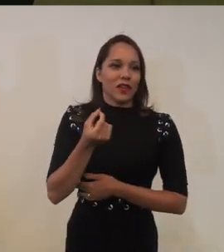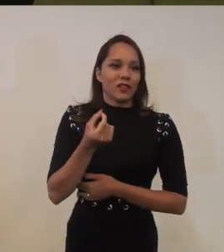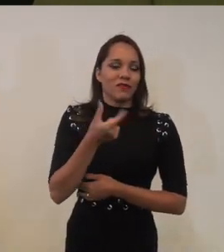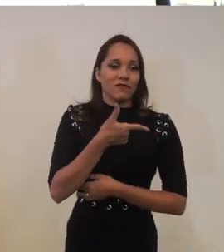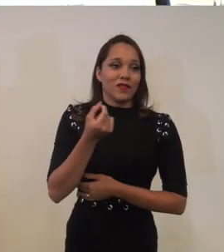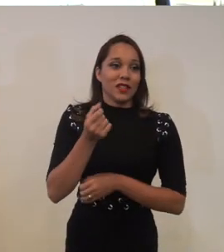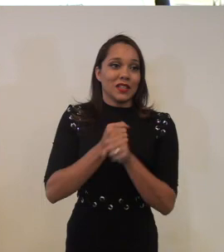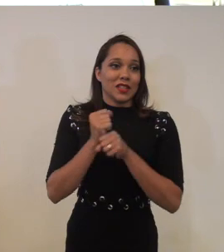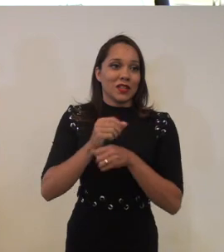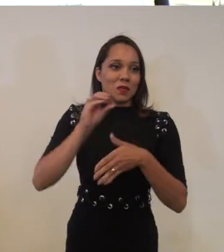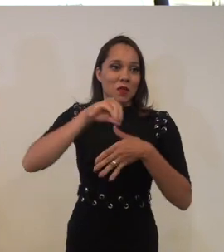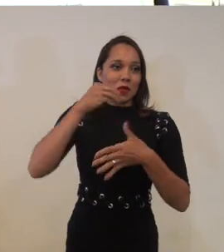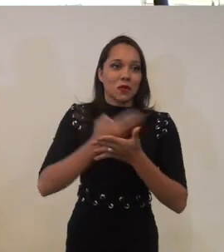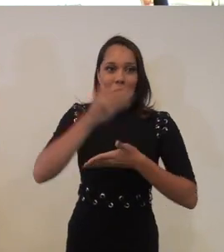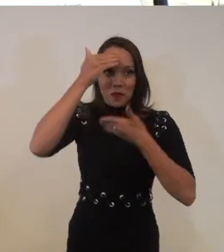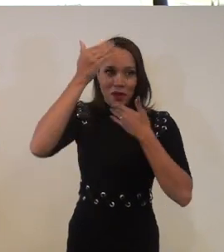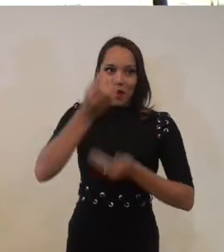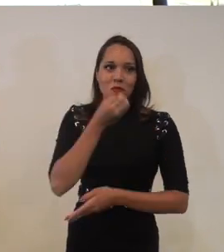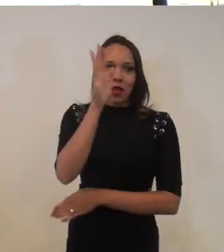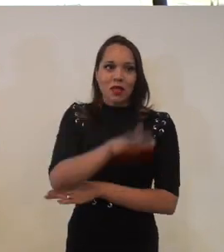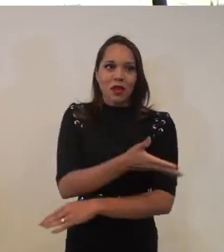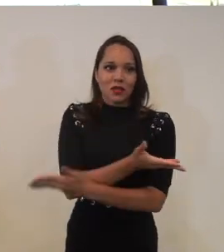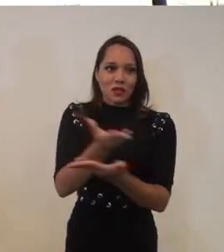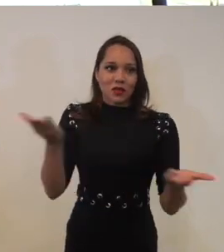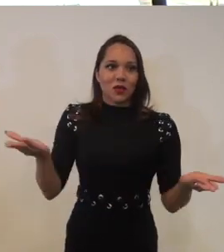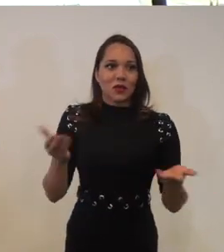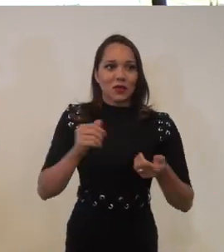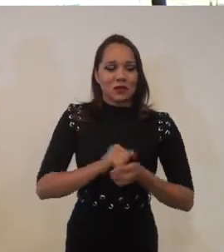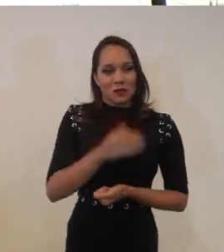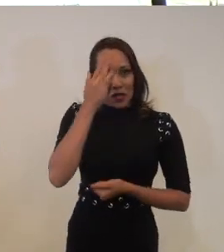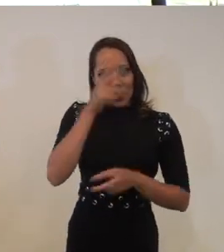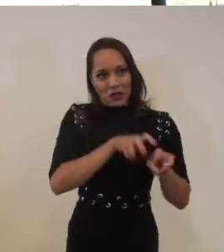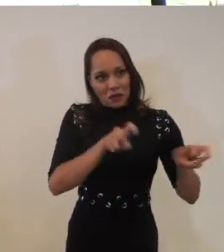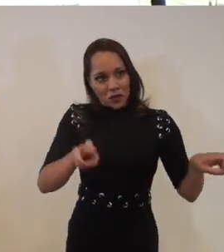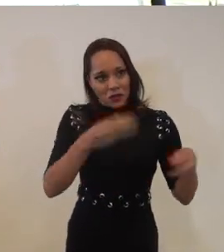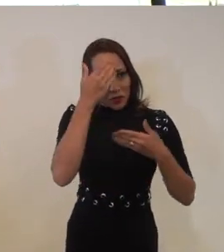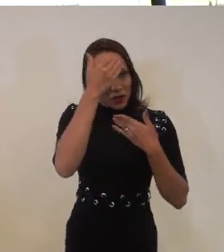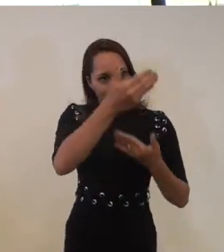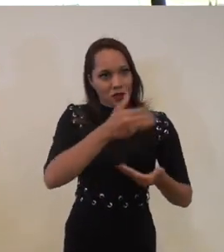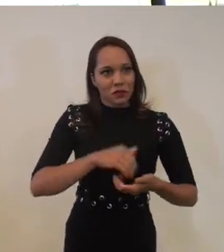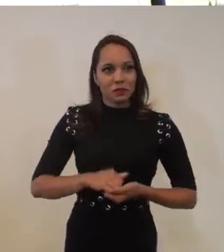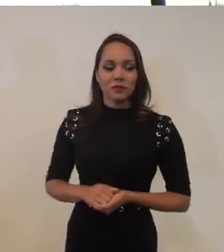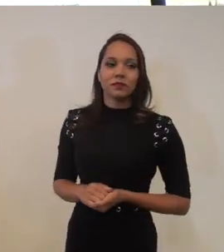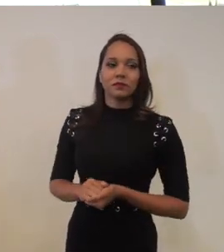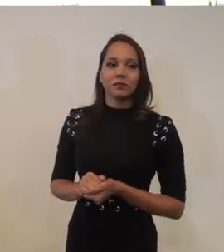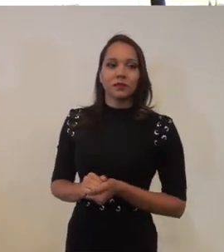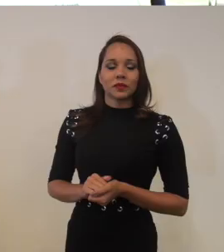Então, muito obrigado, boa tarde a todos, e obrigado a todos aqui na mesa. Muito obrigado.